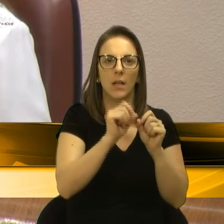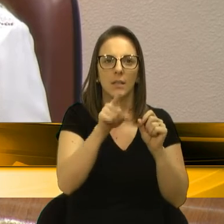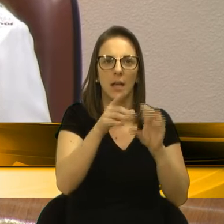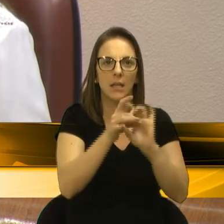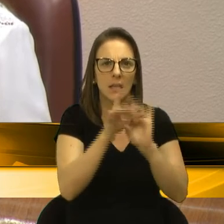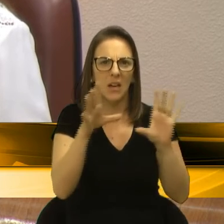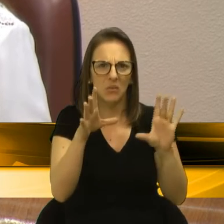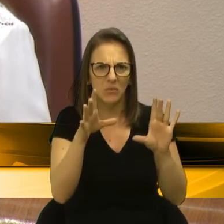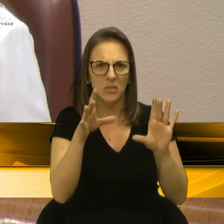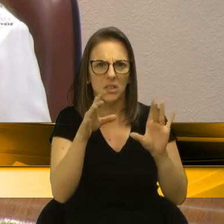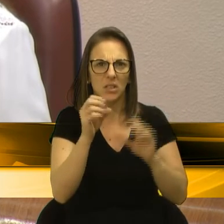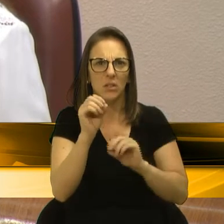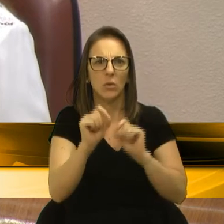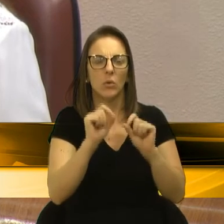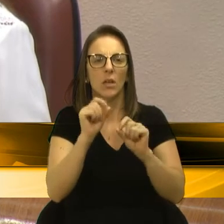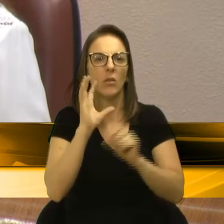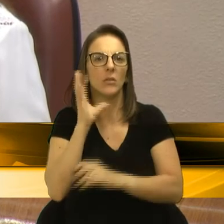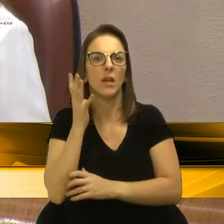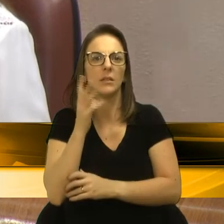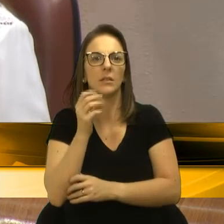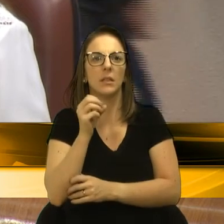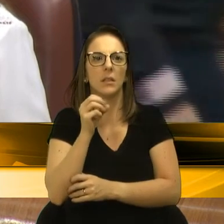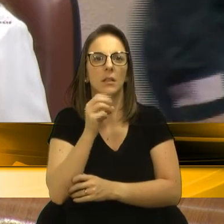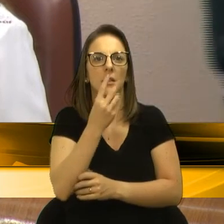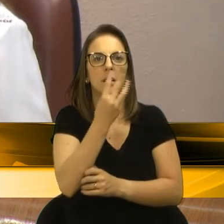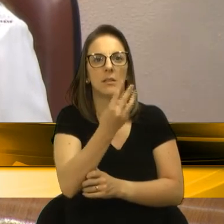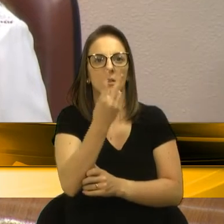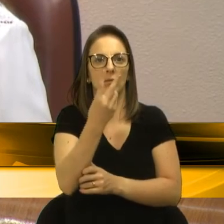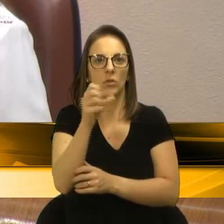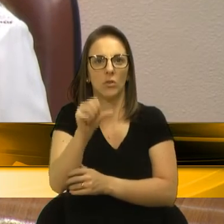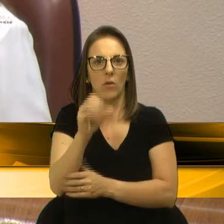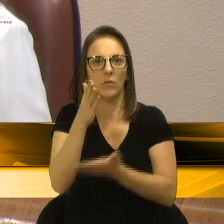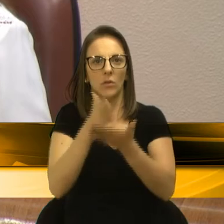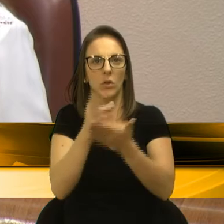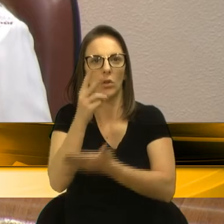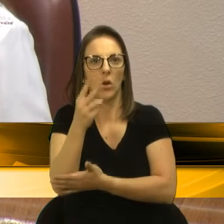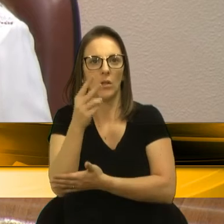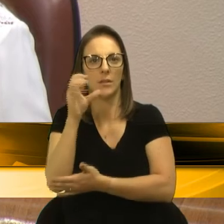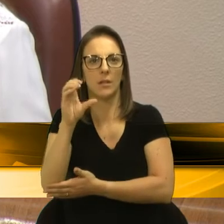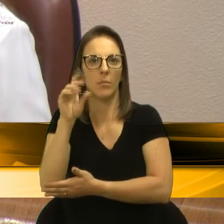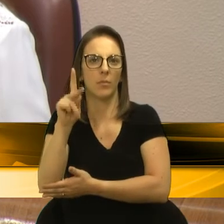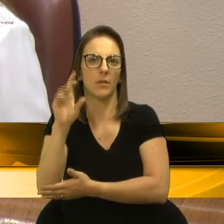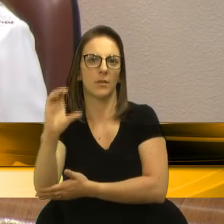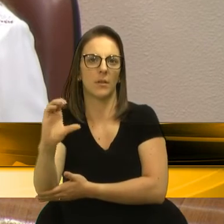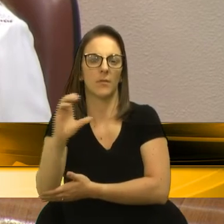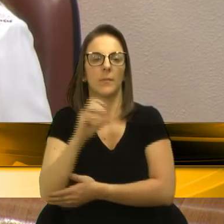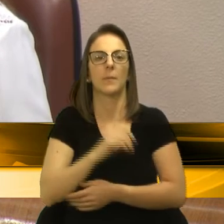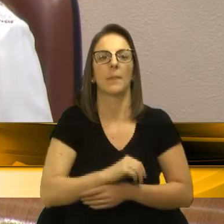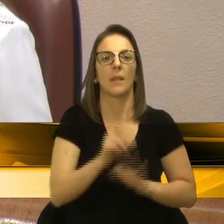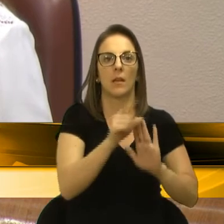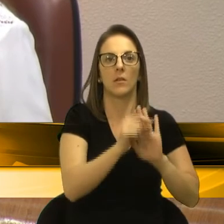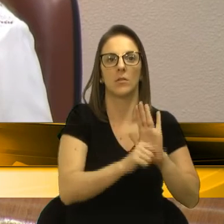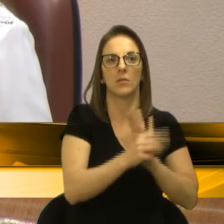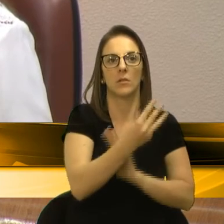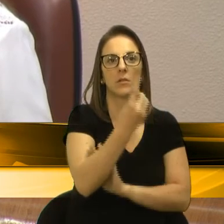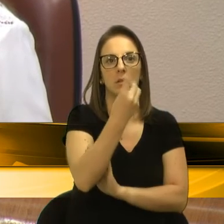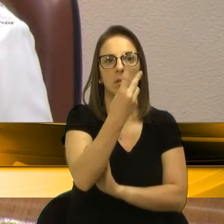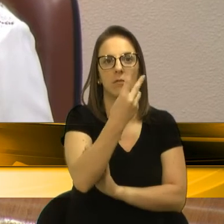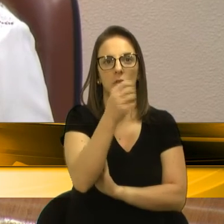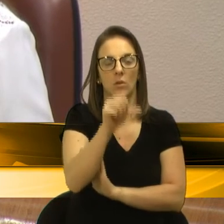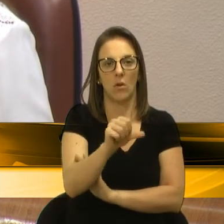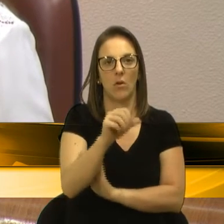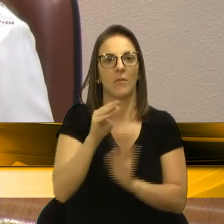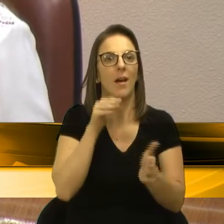do artigo 329-2 do CPC. Artigo 329. O autor poderá, até o saneamento do